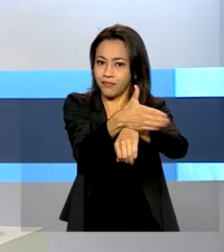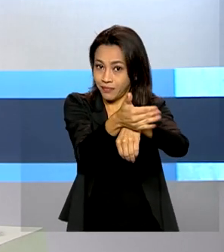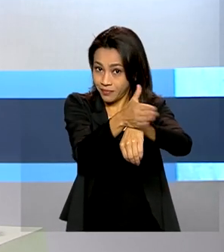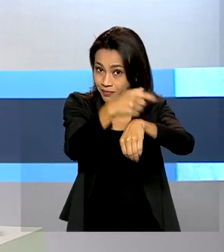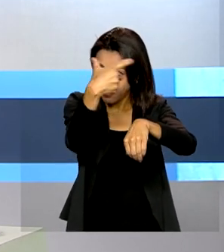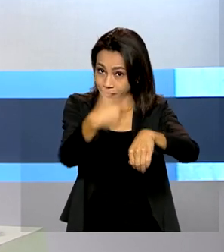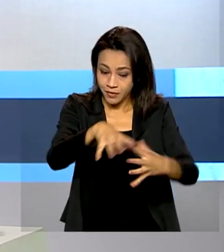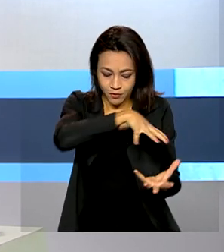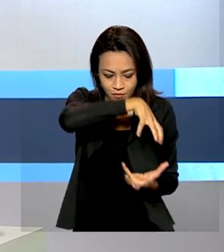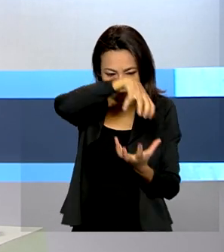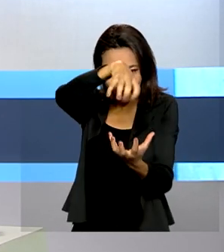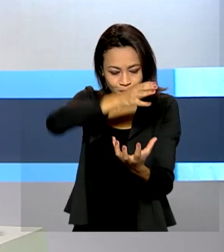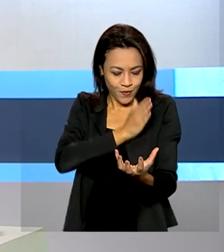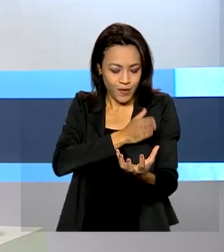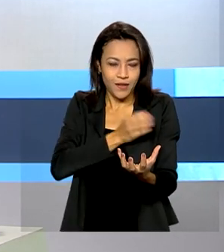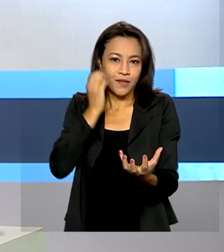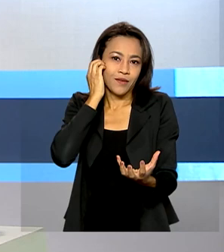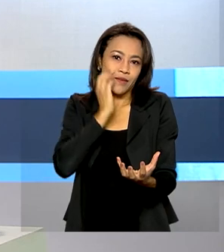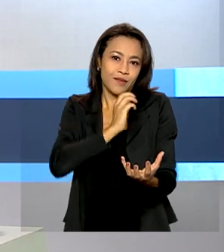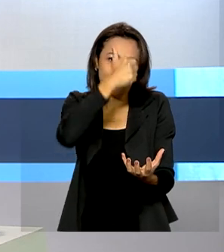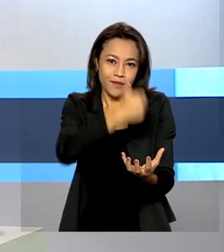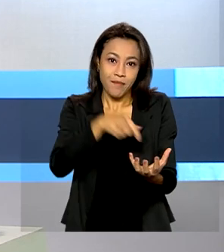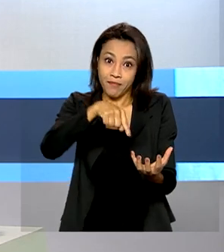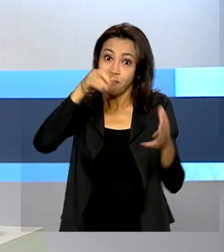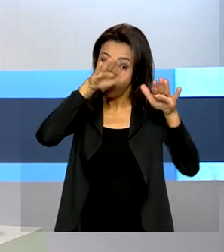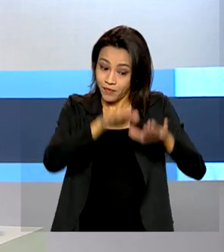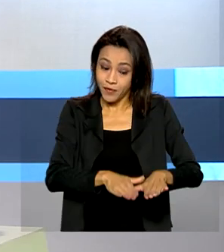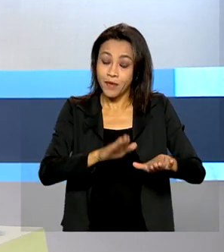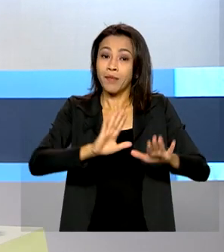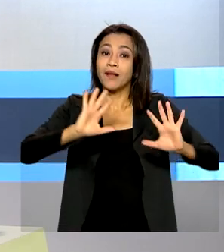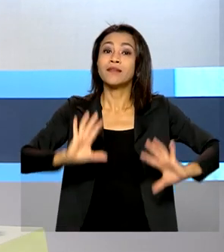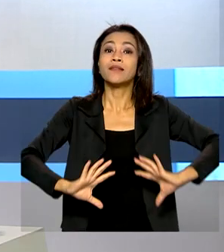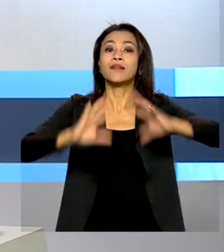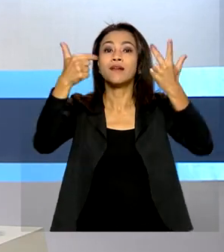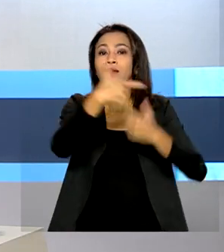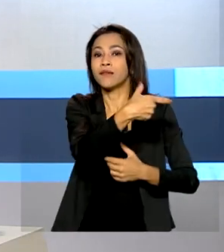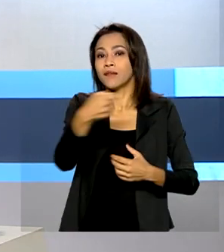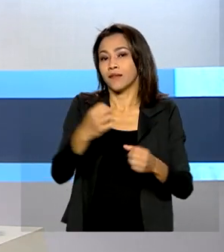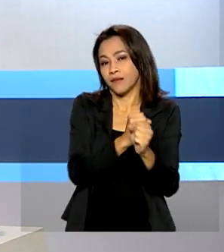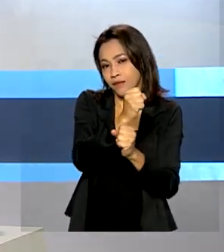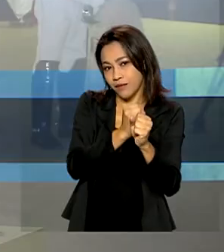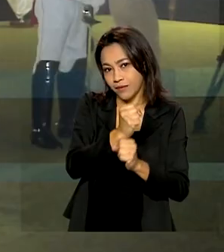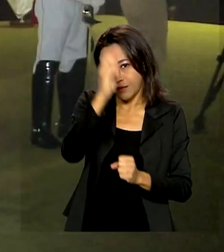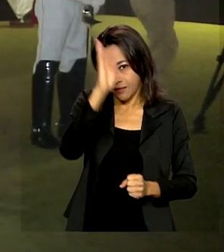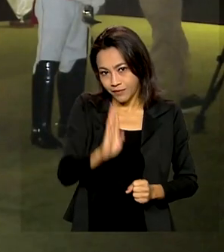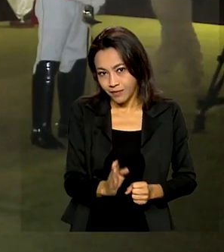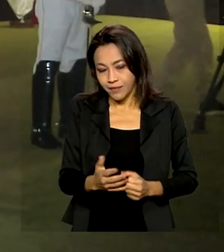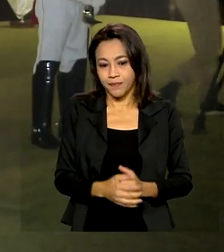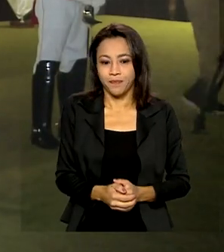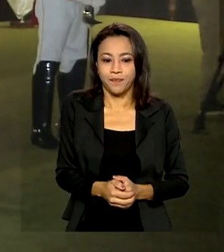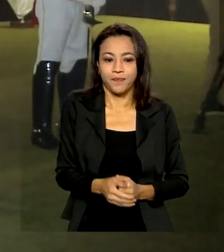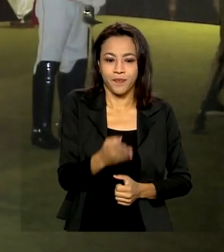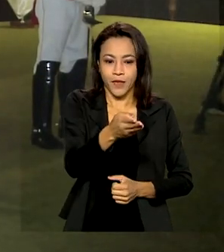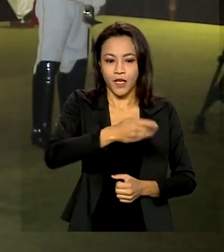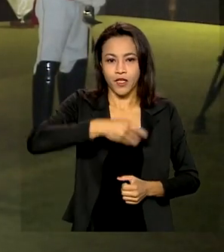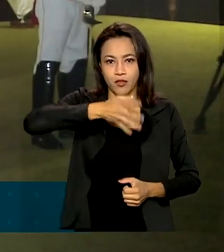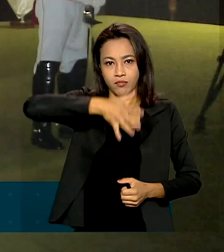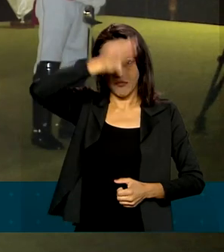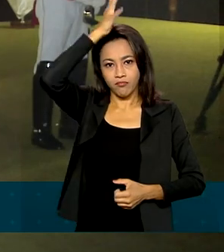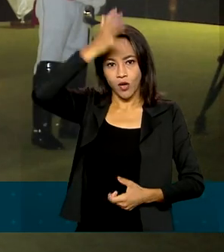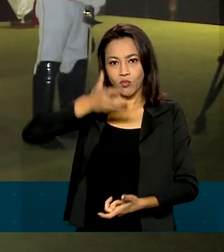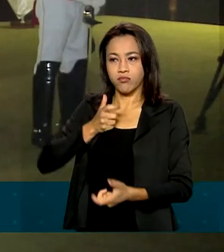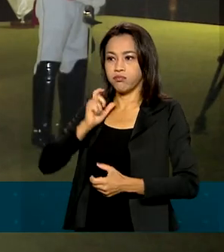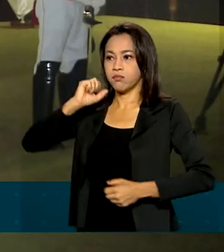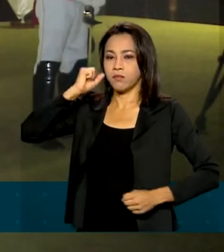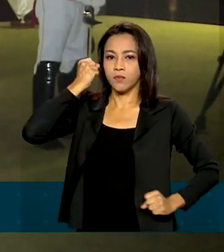está no Brasil para as celebrações dos 200 anos de independência do país. Dragões da independência